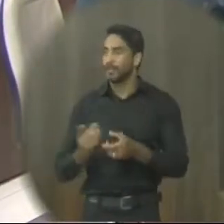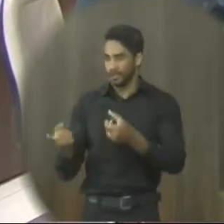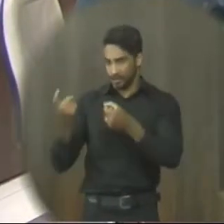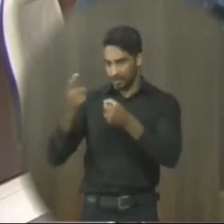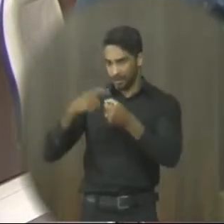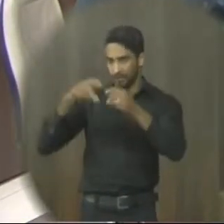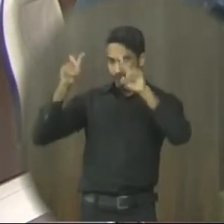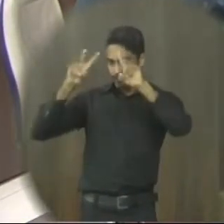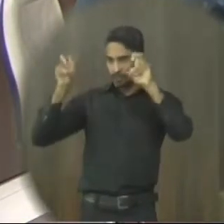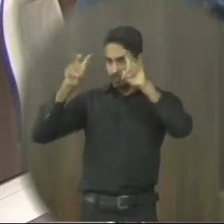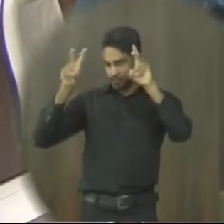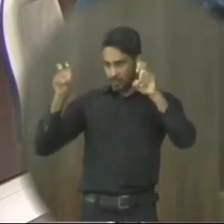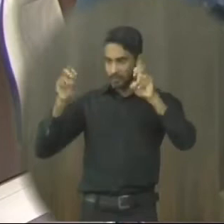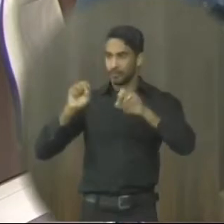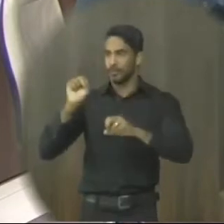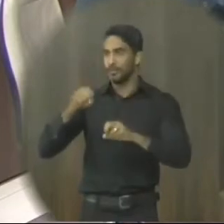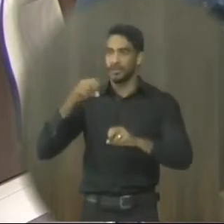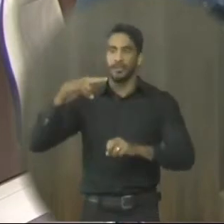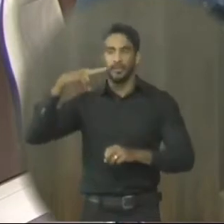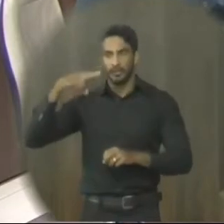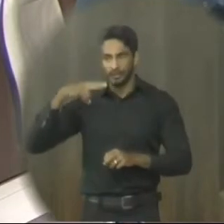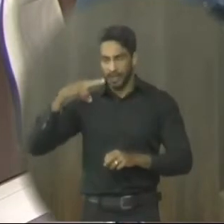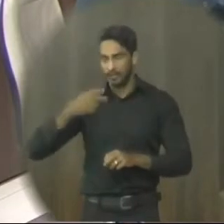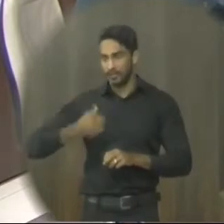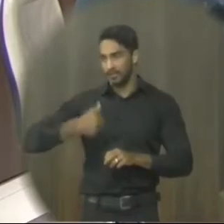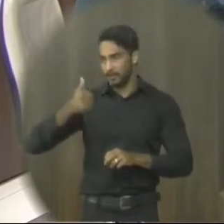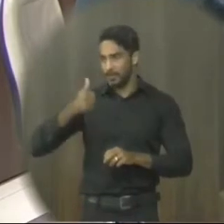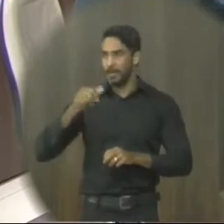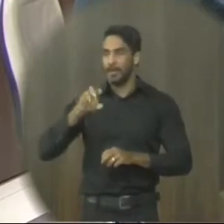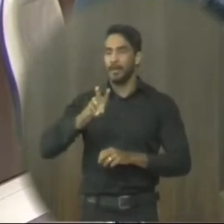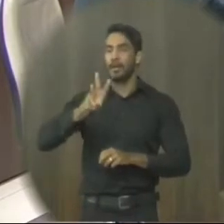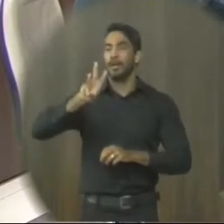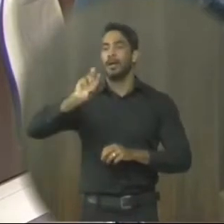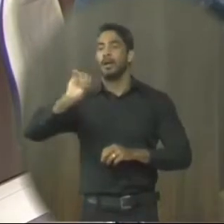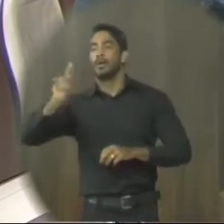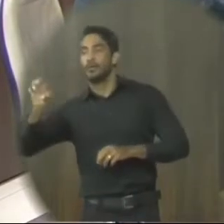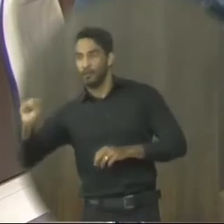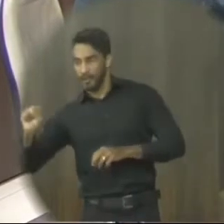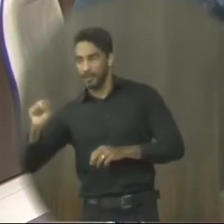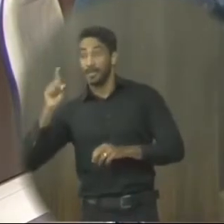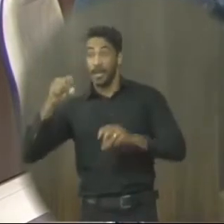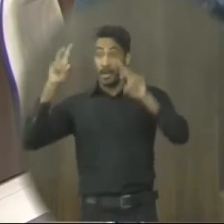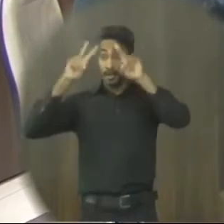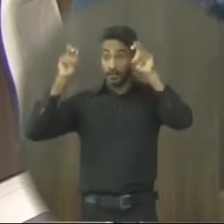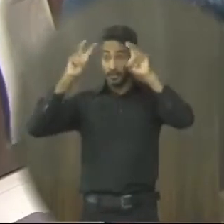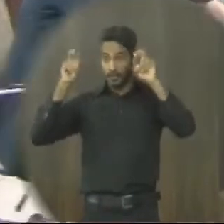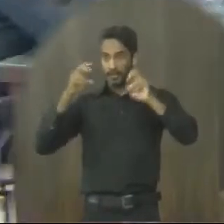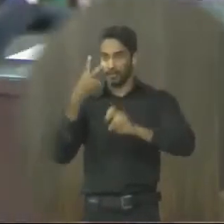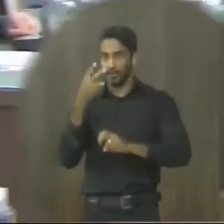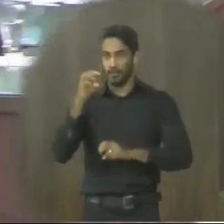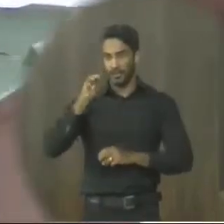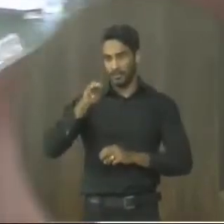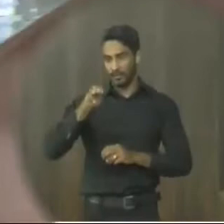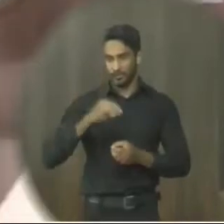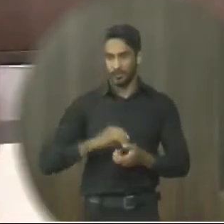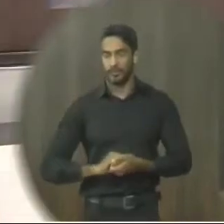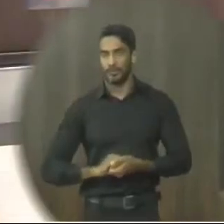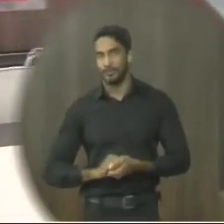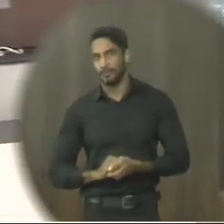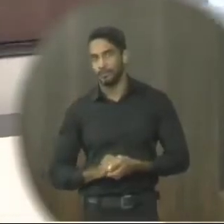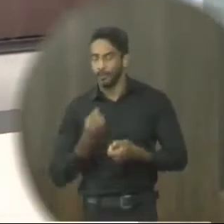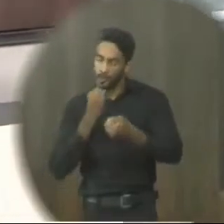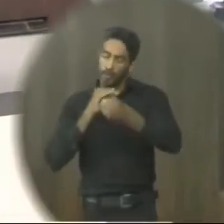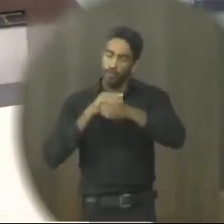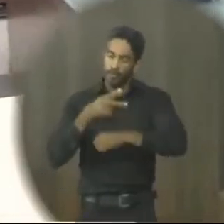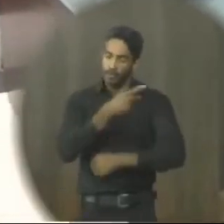nesse assunto do senhor, vereador. Deixa eu passar para o Índio, o senhor vai falar nesse tema aqui, né? Então, vai lá, dois minutos. Boa noite,